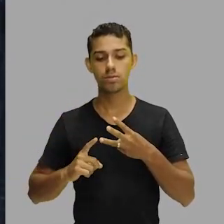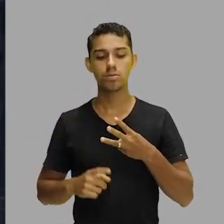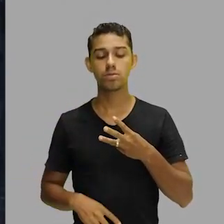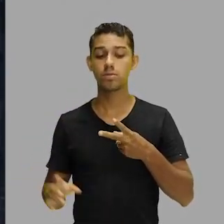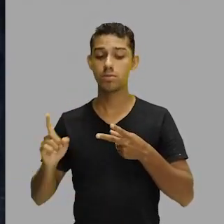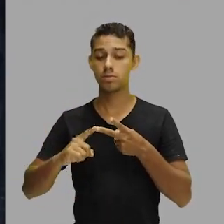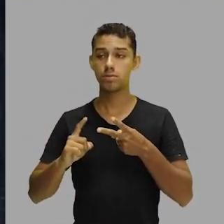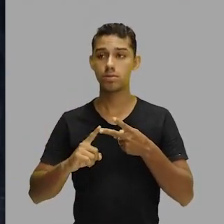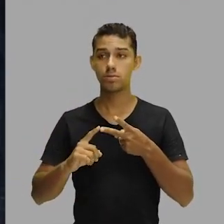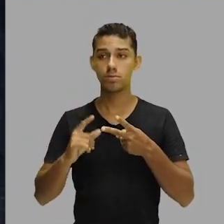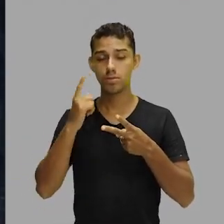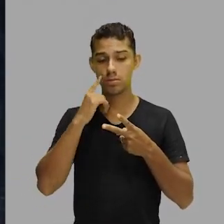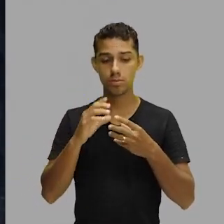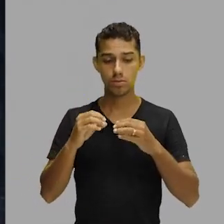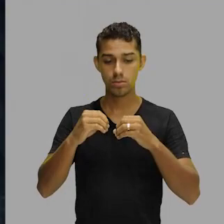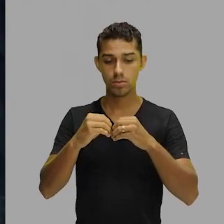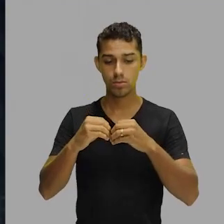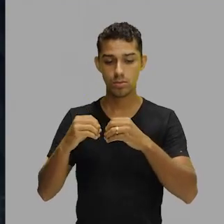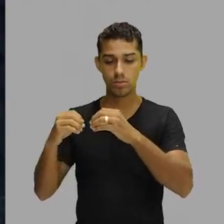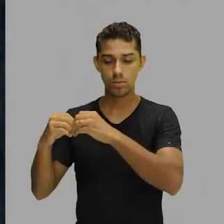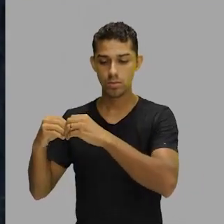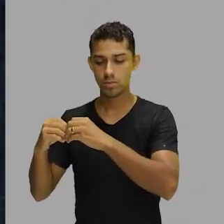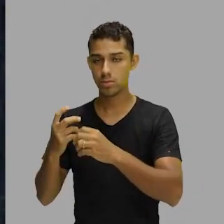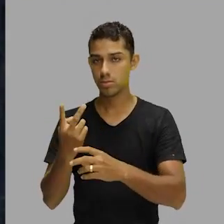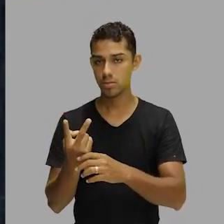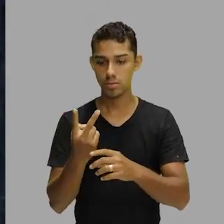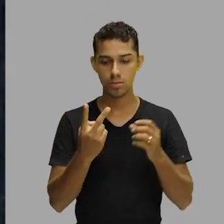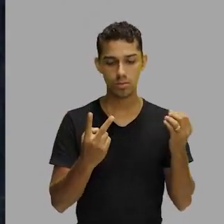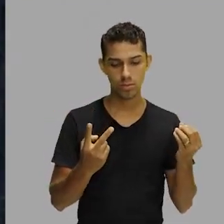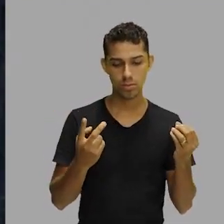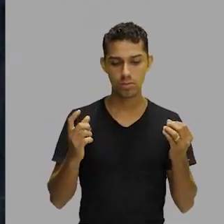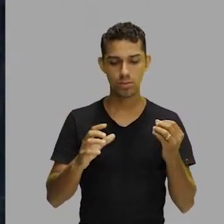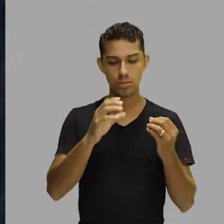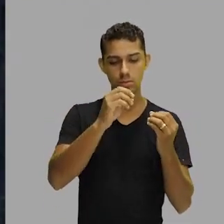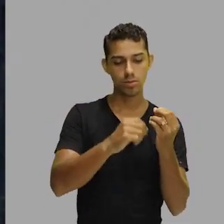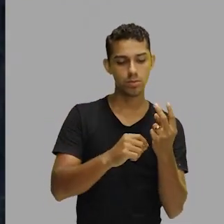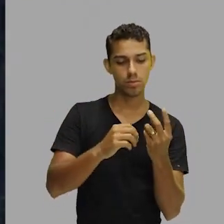Diplococcus quer dizer que os cocos eles ficam de 2 em 2, né?